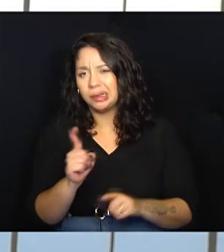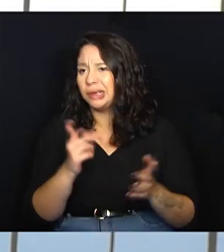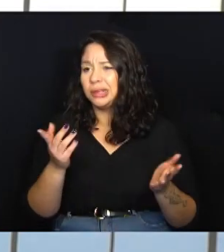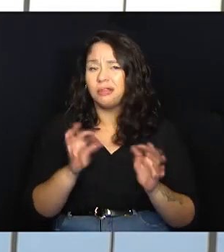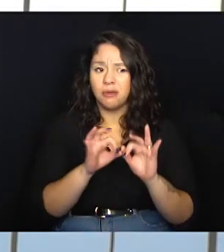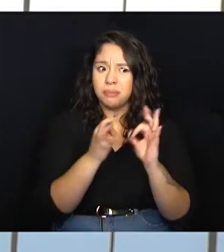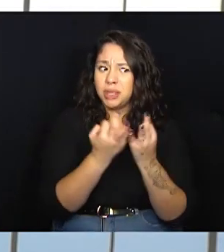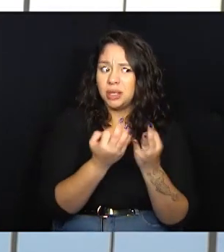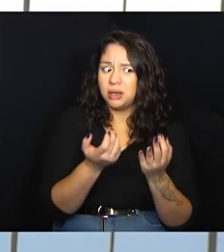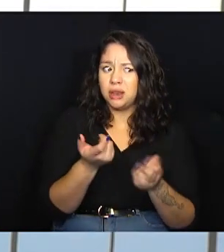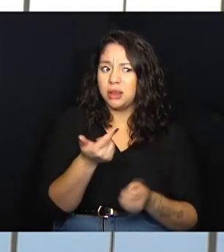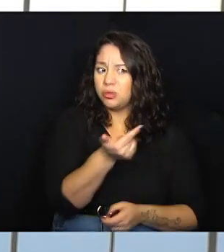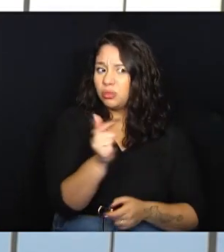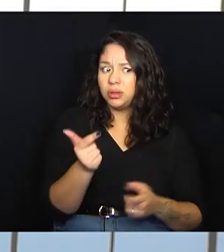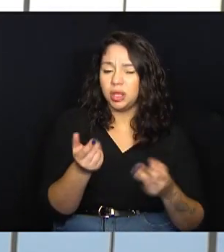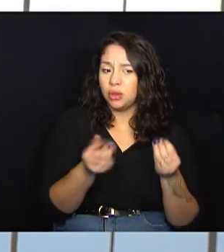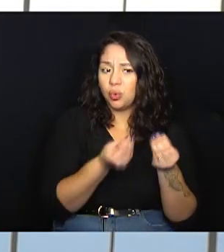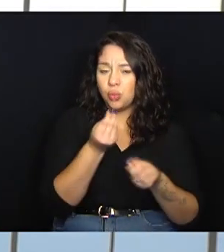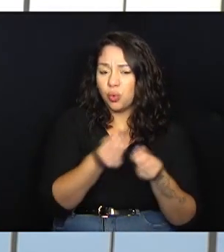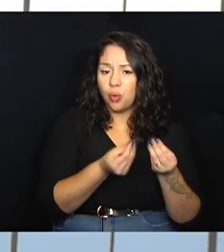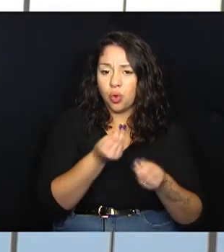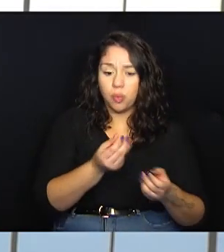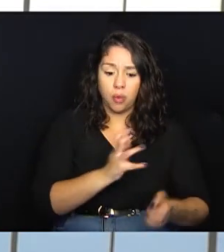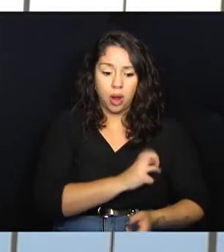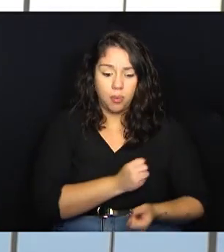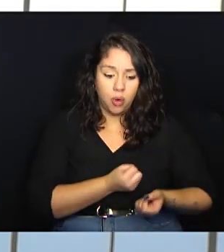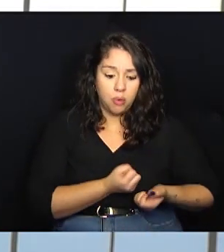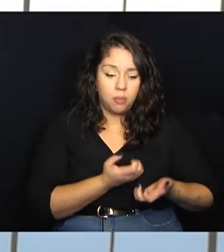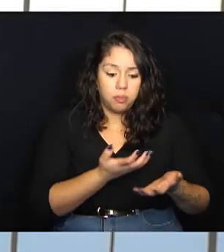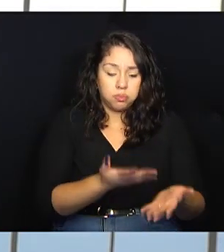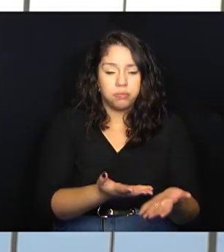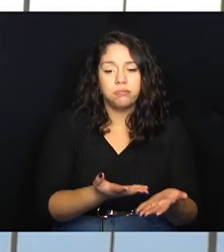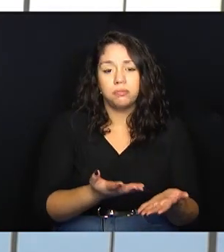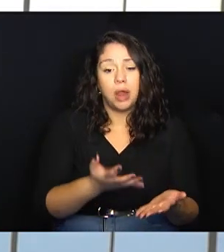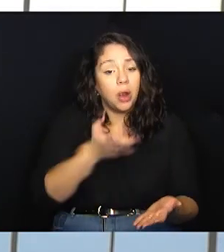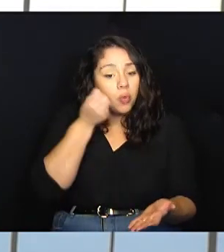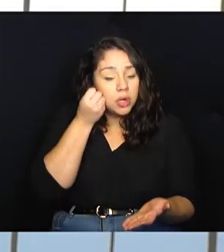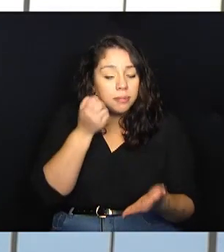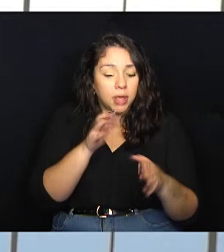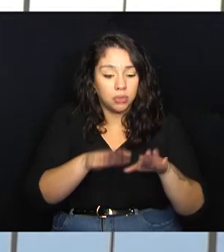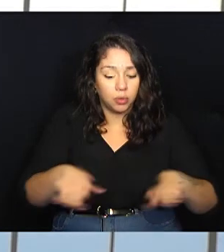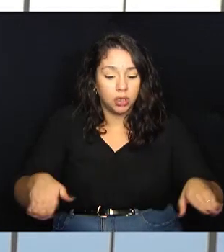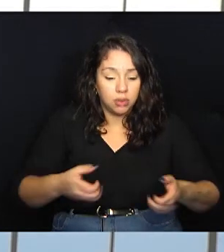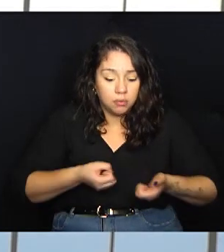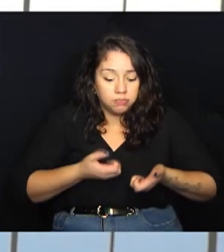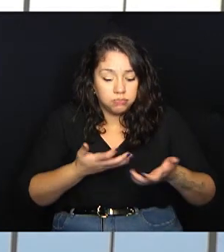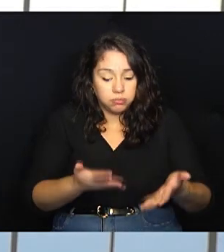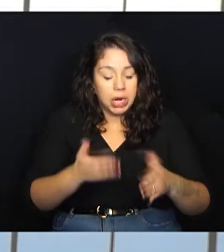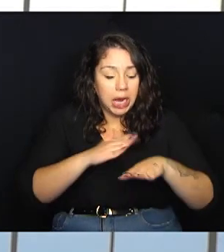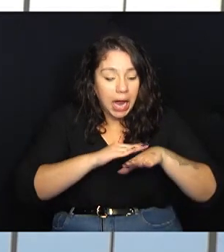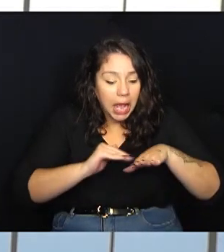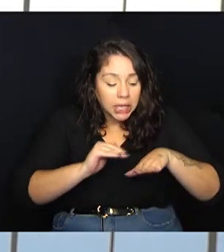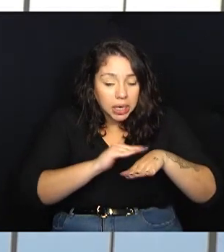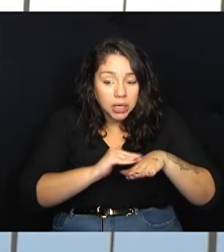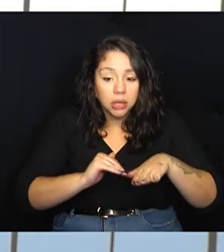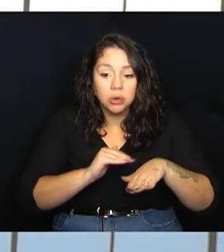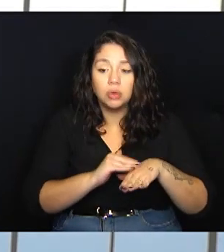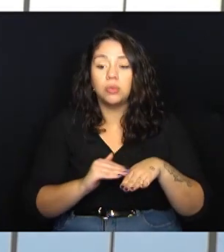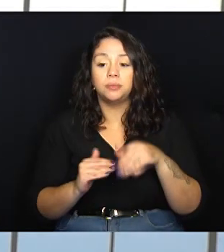tenham condições de oferecer amor para uma criança, né? Oferecer acolhimento para uma criança, oferecer carinho, né? Que não